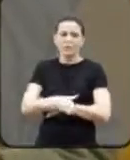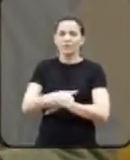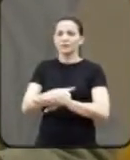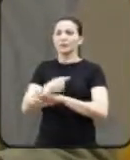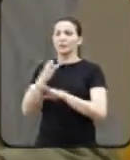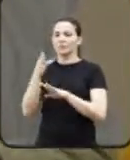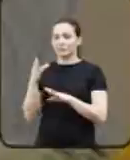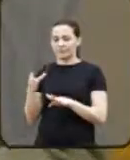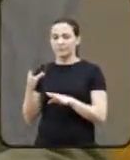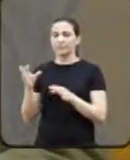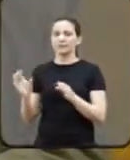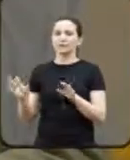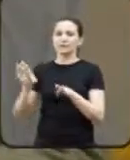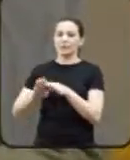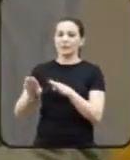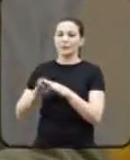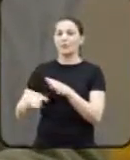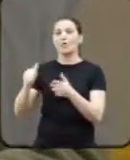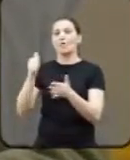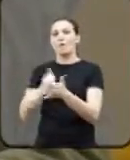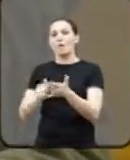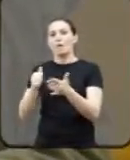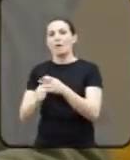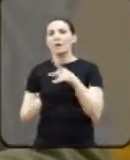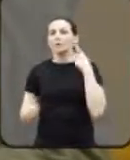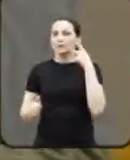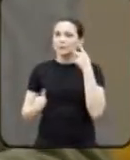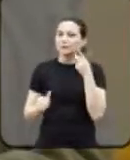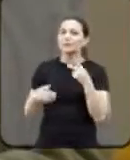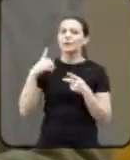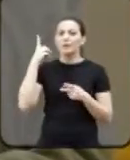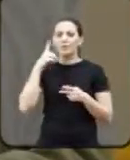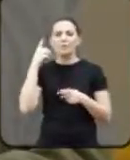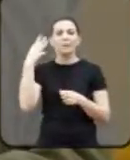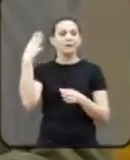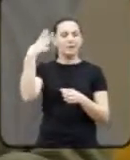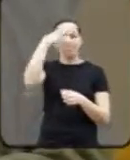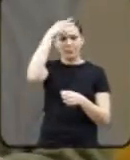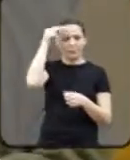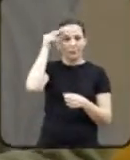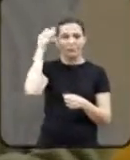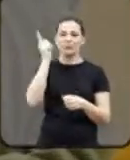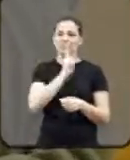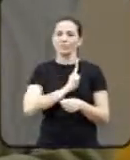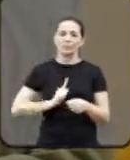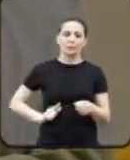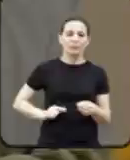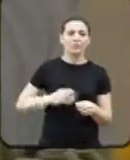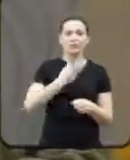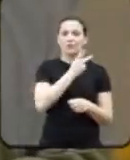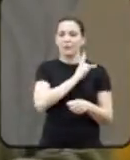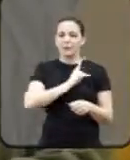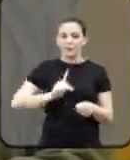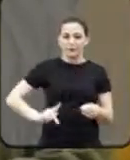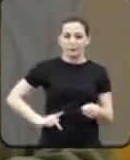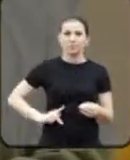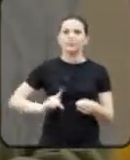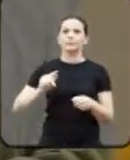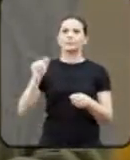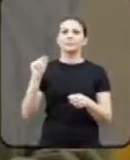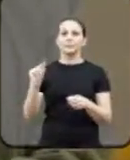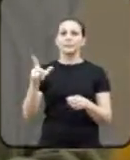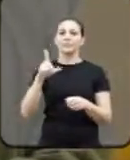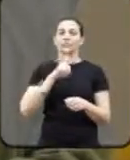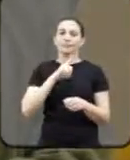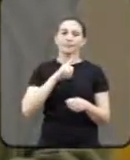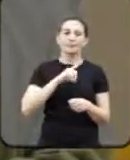que a população pode participar diretamente e acompanhar o seu vereador, fazer cobrança, né, não só do vereador, do deputado,